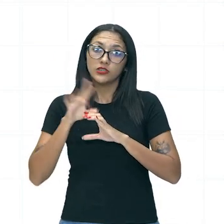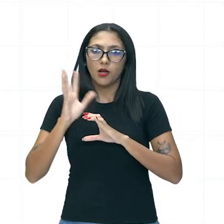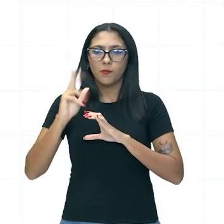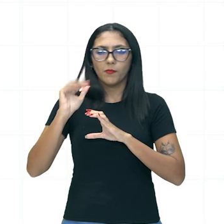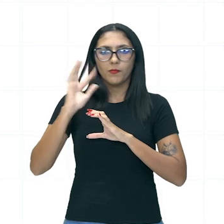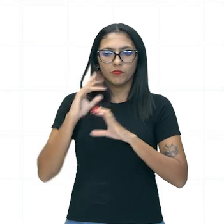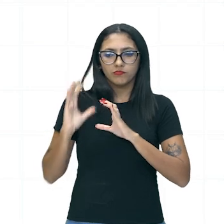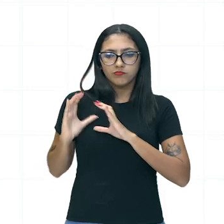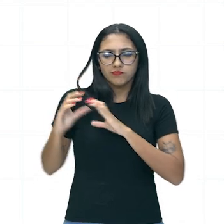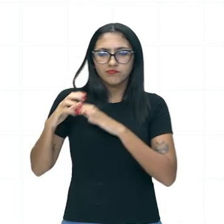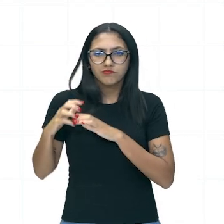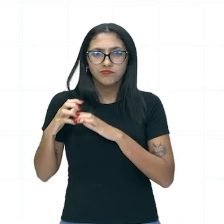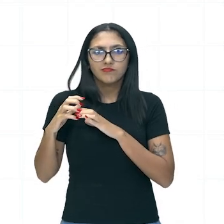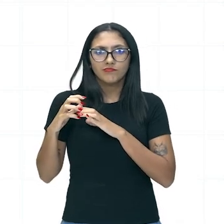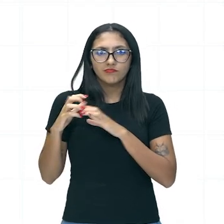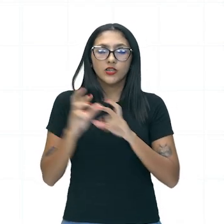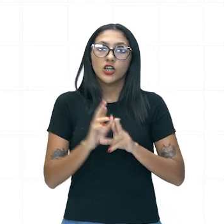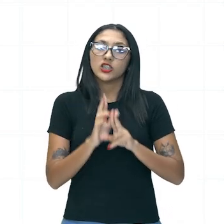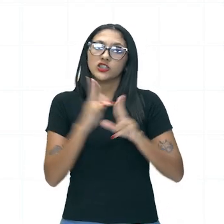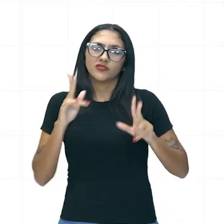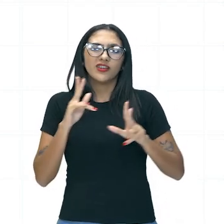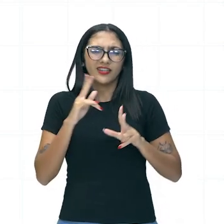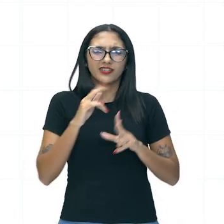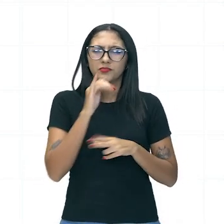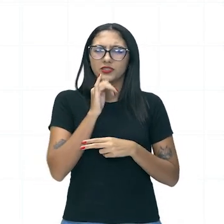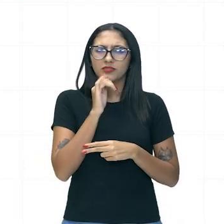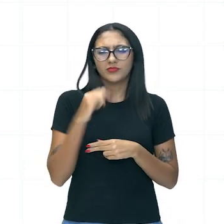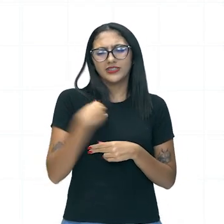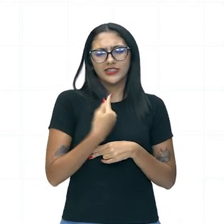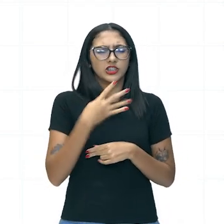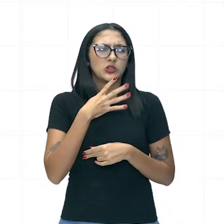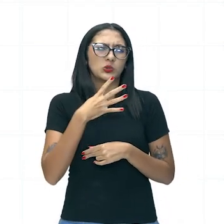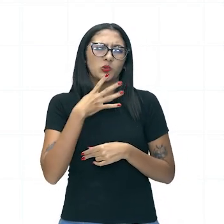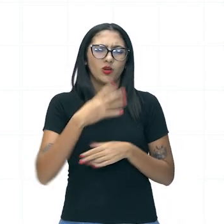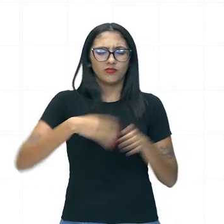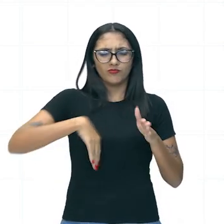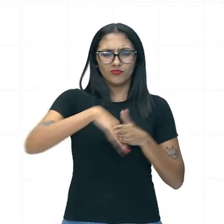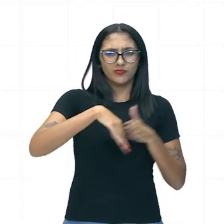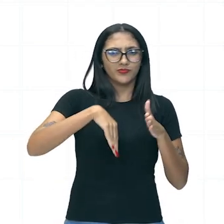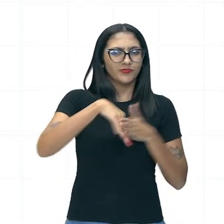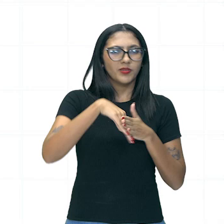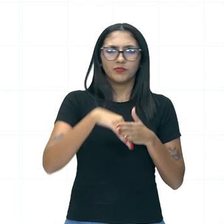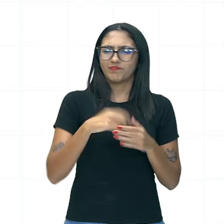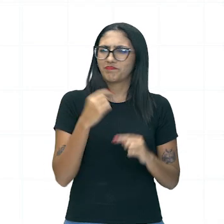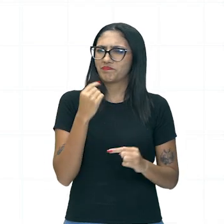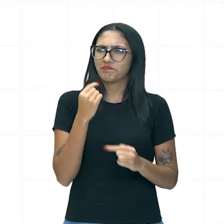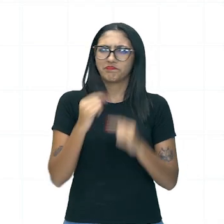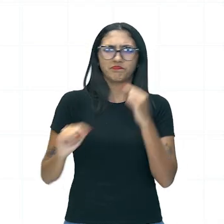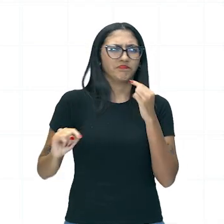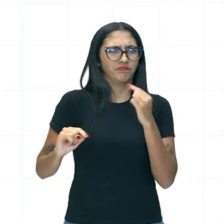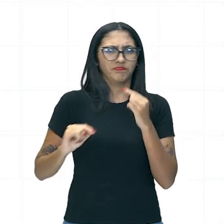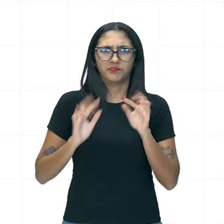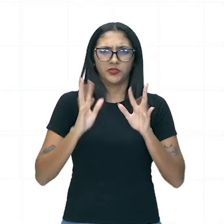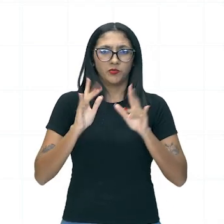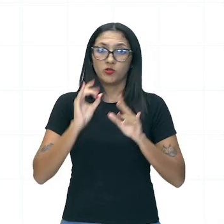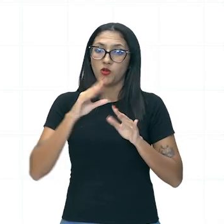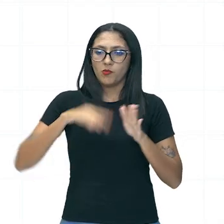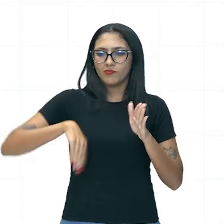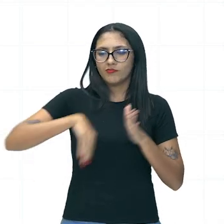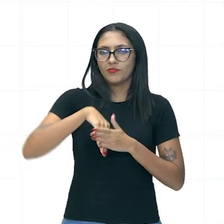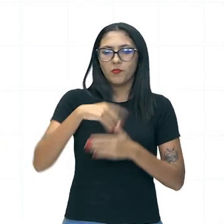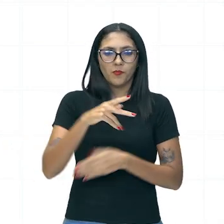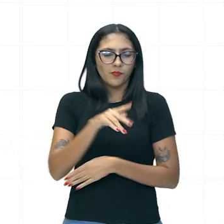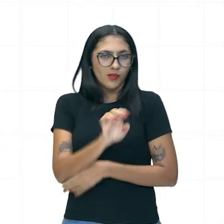mãos, diferente ali do futebol, do nosso futebol brasileiro, que não é permitido, é só com os pés,